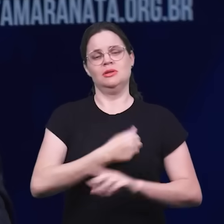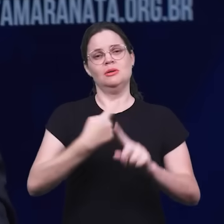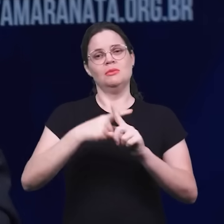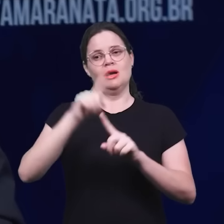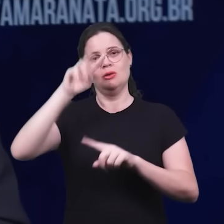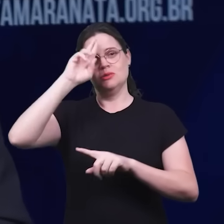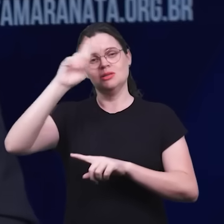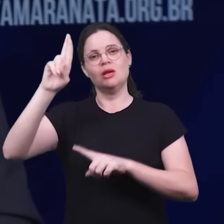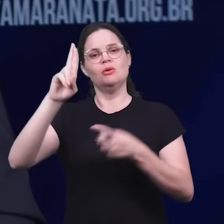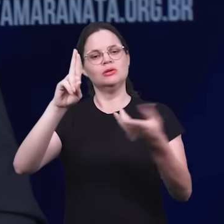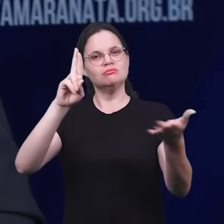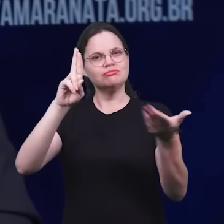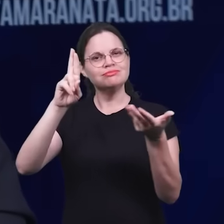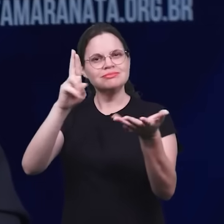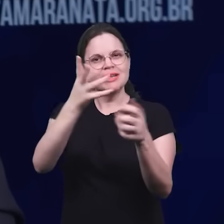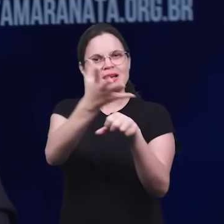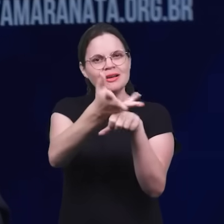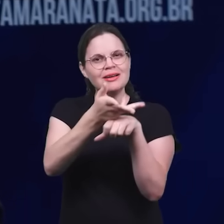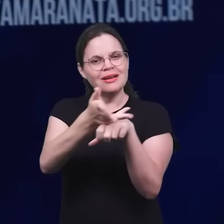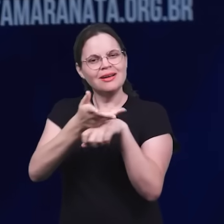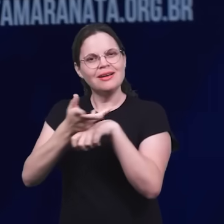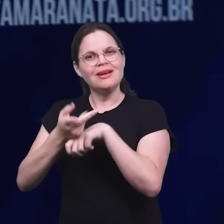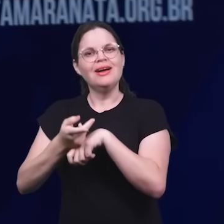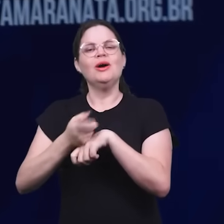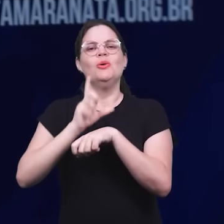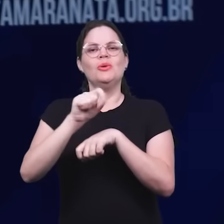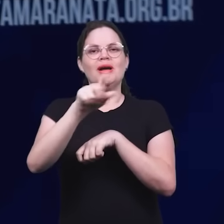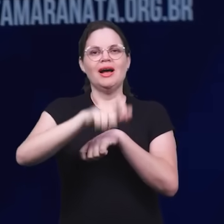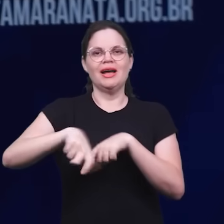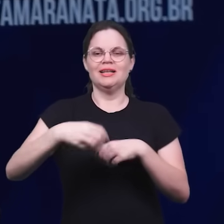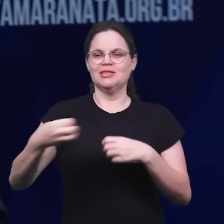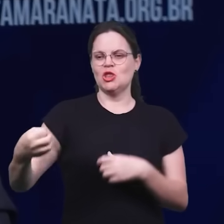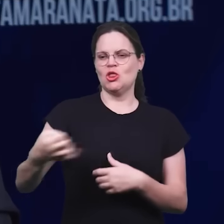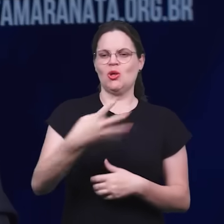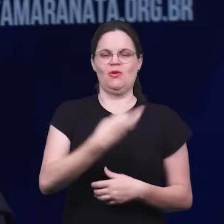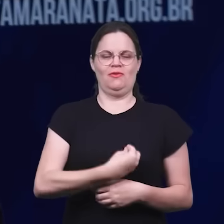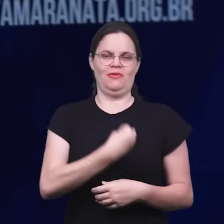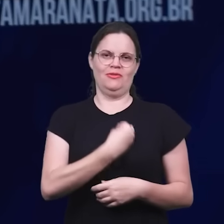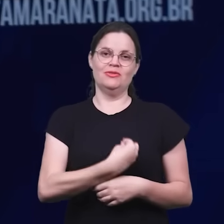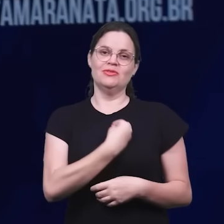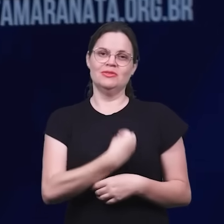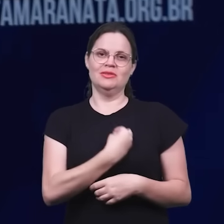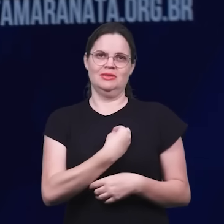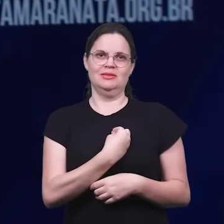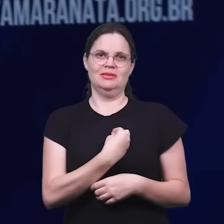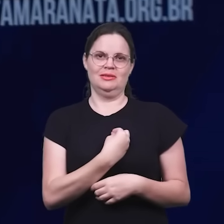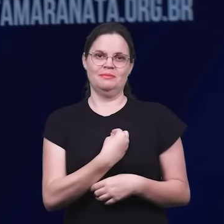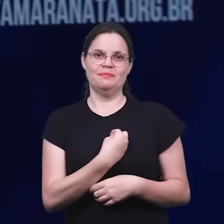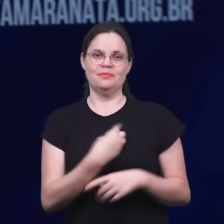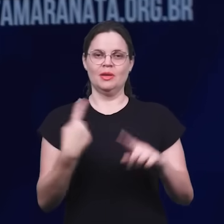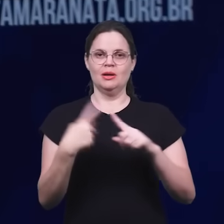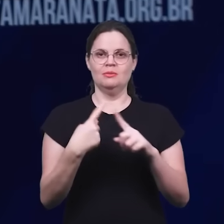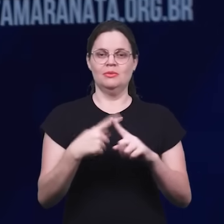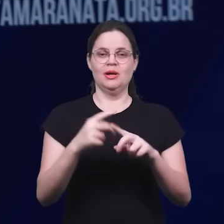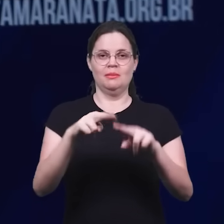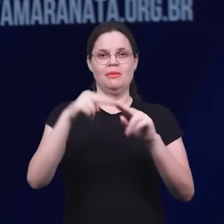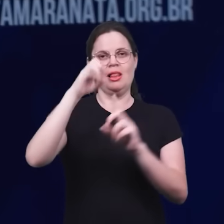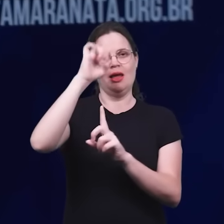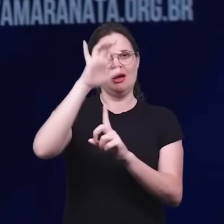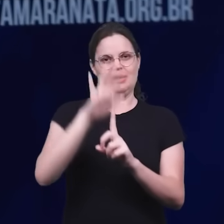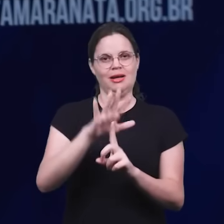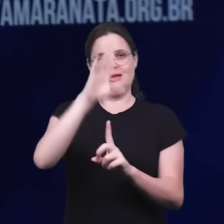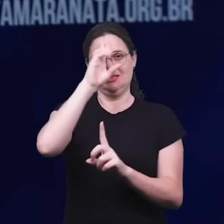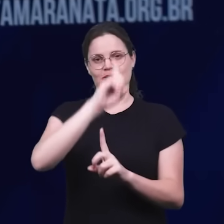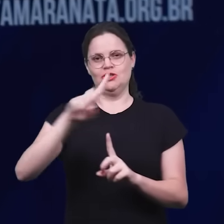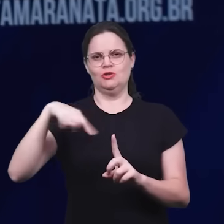vida e Ele que leva o homem a não ser tudo aquilo que ele deveria ser, mas pela graça de Deus